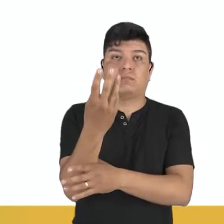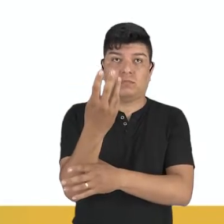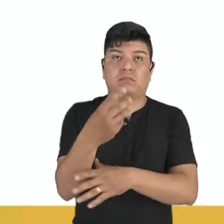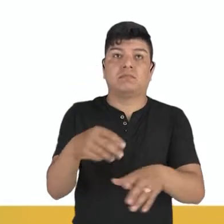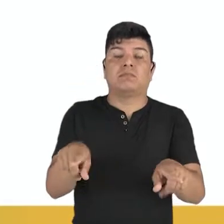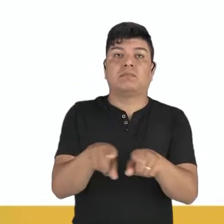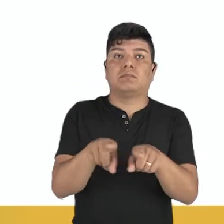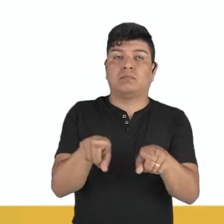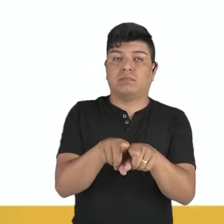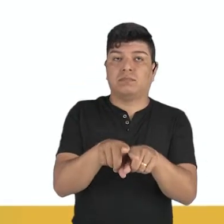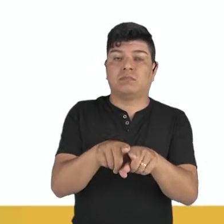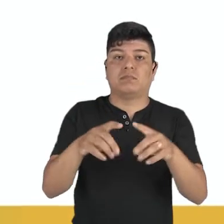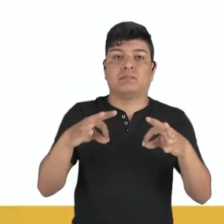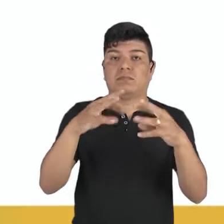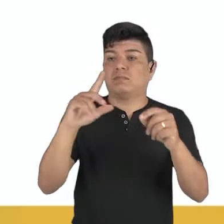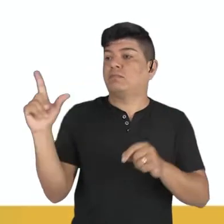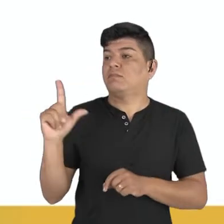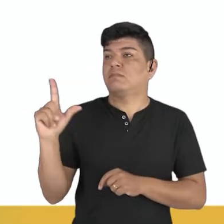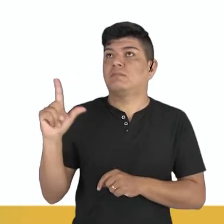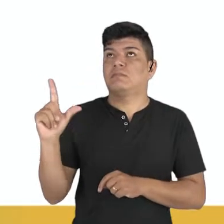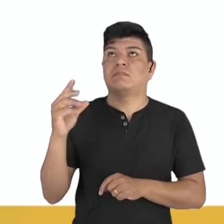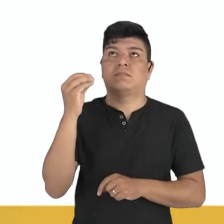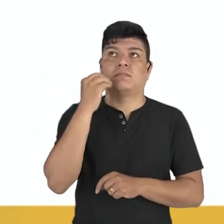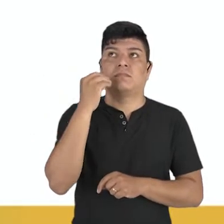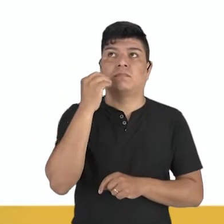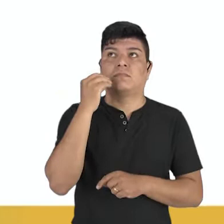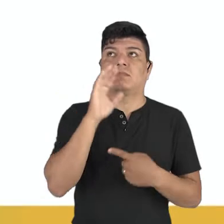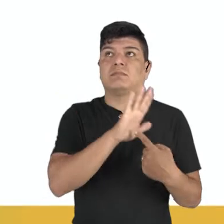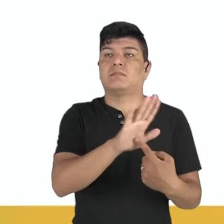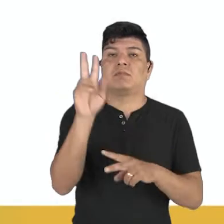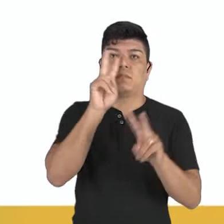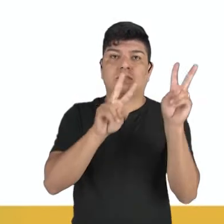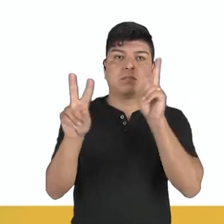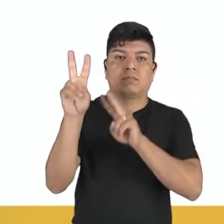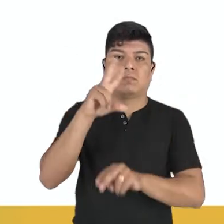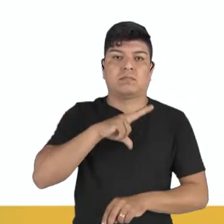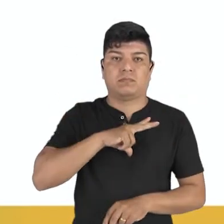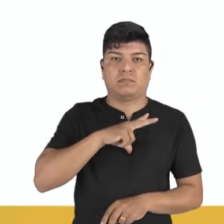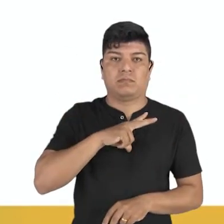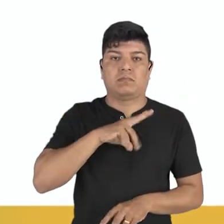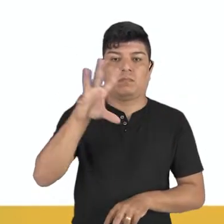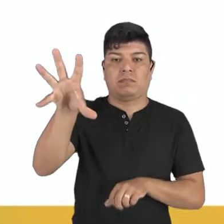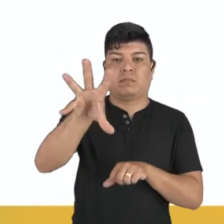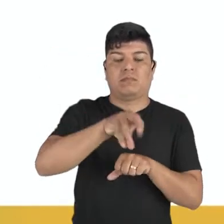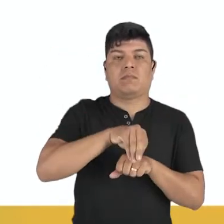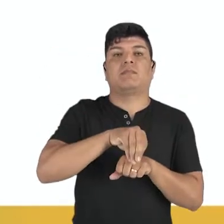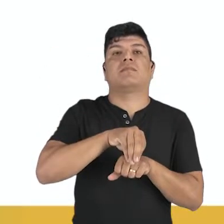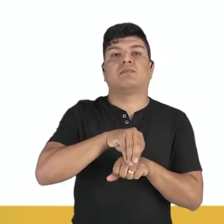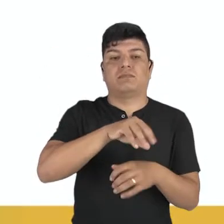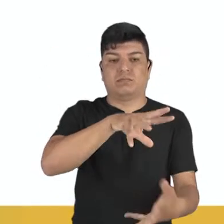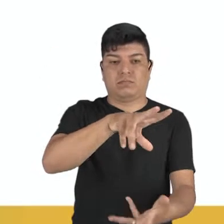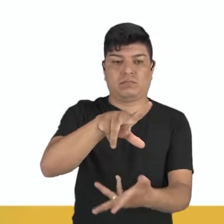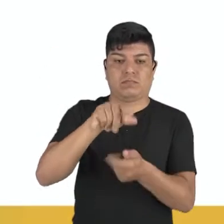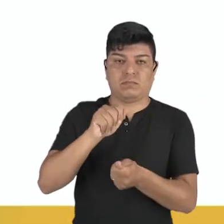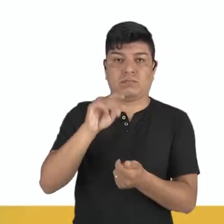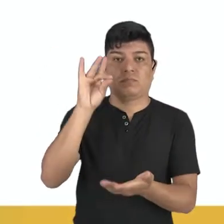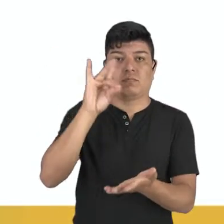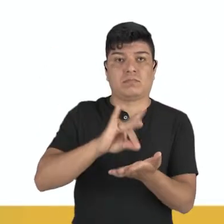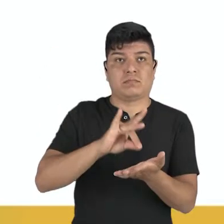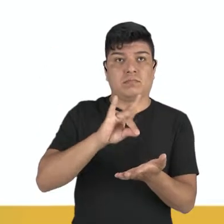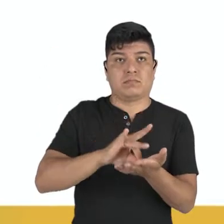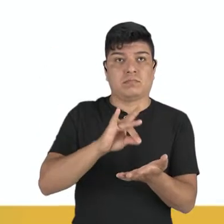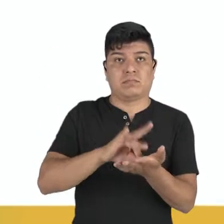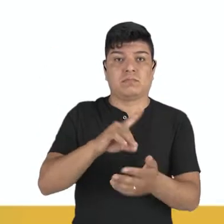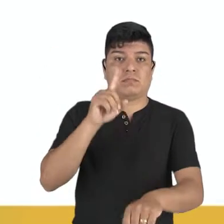pela literatura autores tentam demonstrar sua visão particular do conhecimento de Mundo da realidade